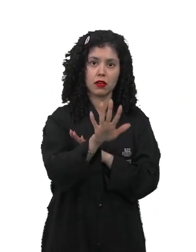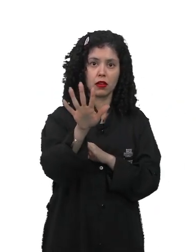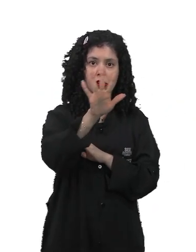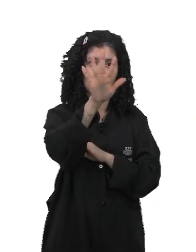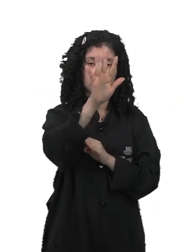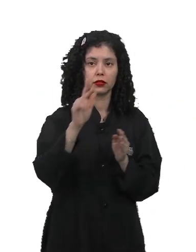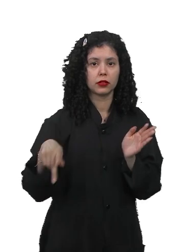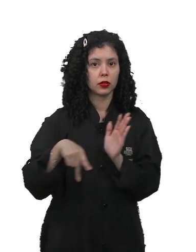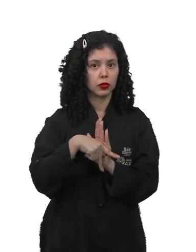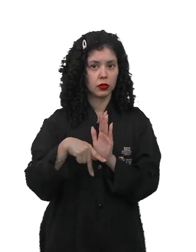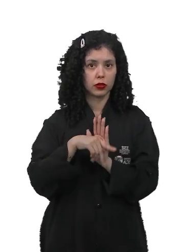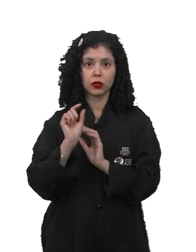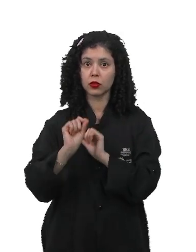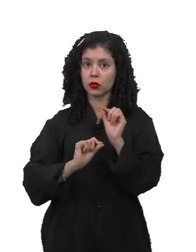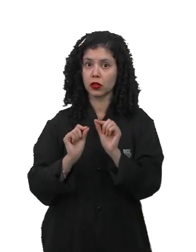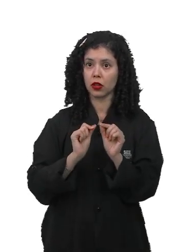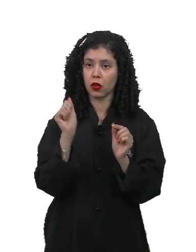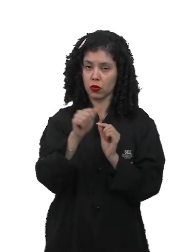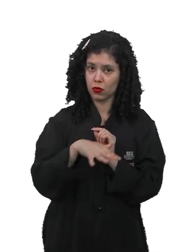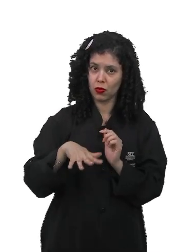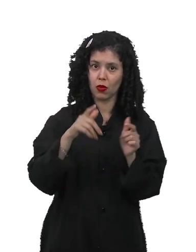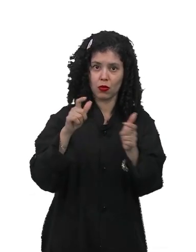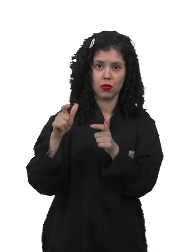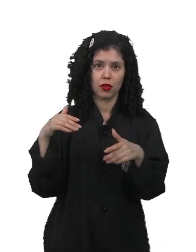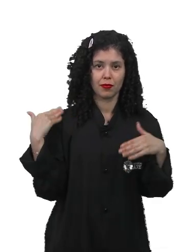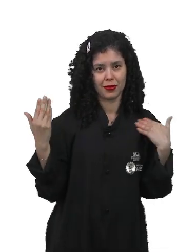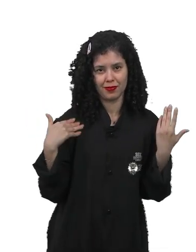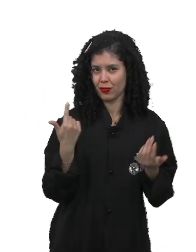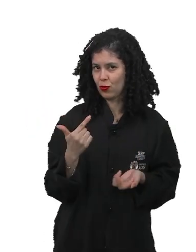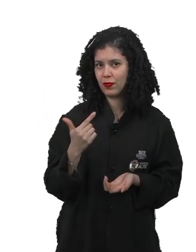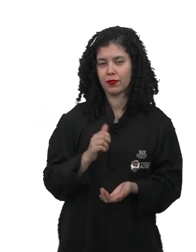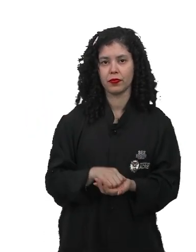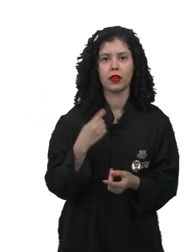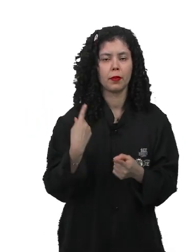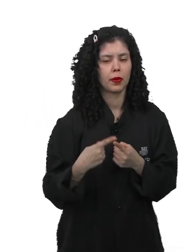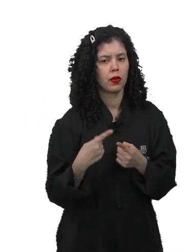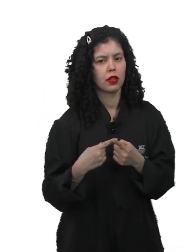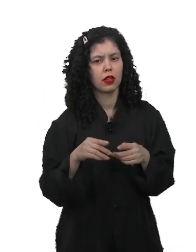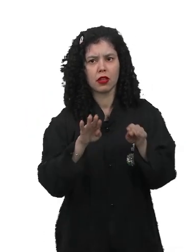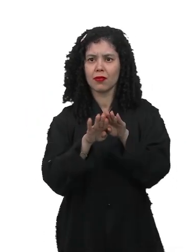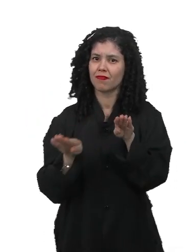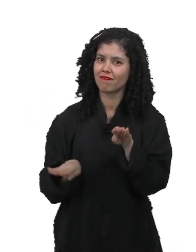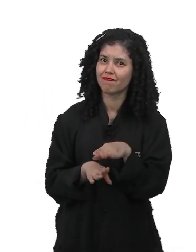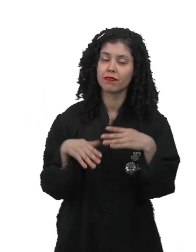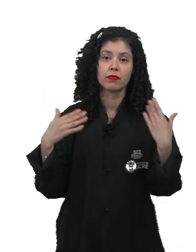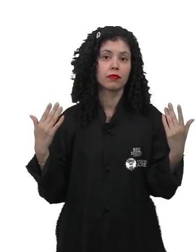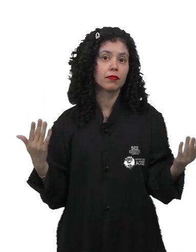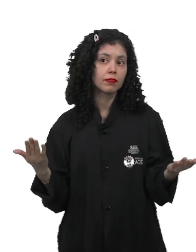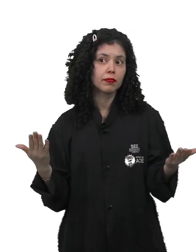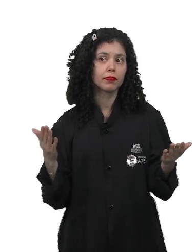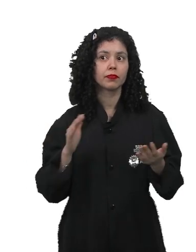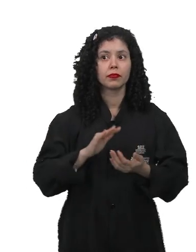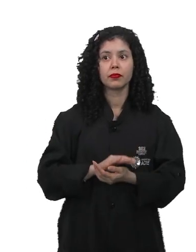possui propriamente uma área de lazer. Por que existem as desigualdades